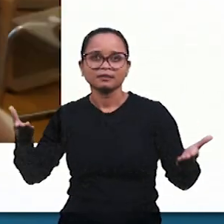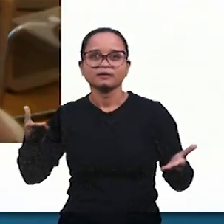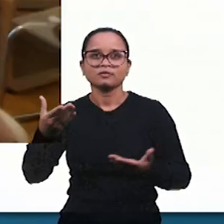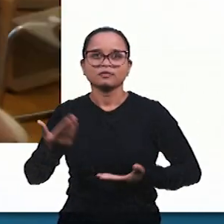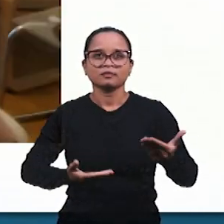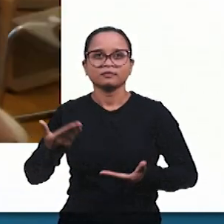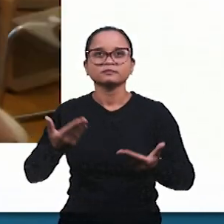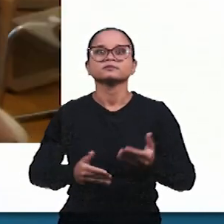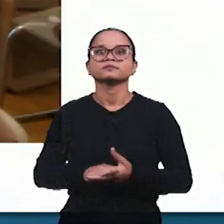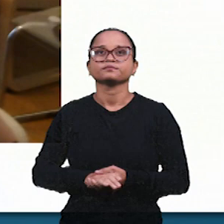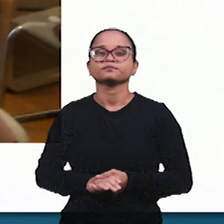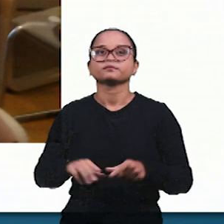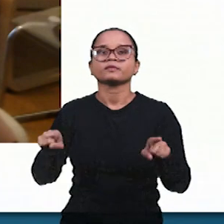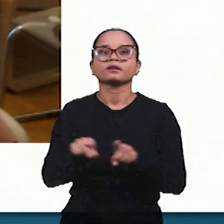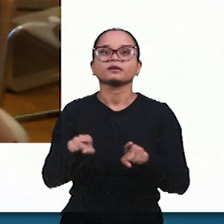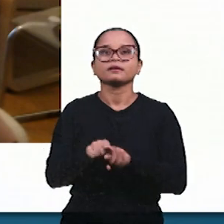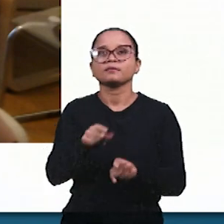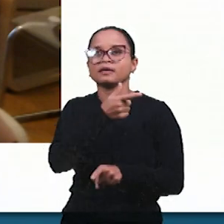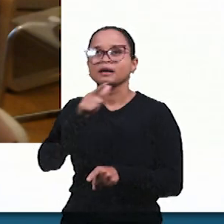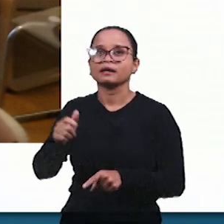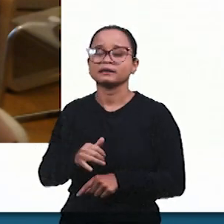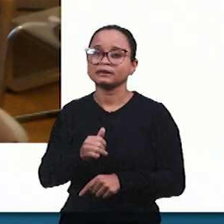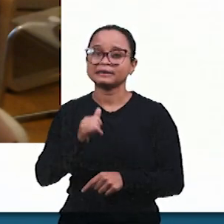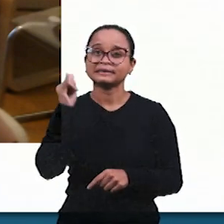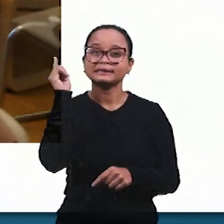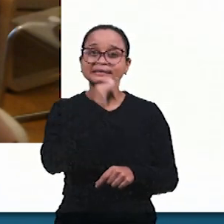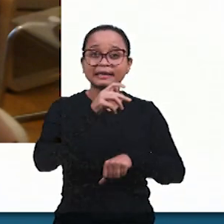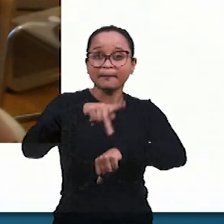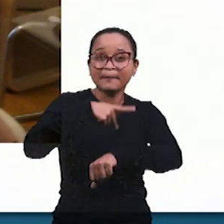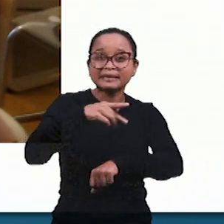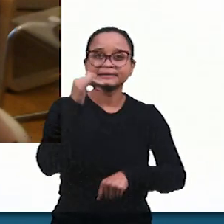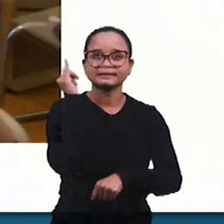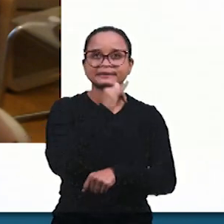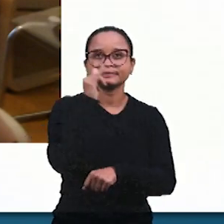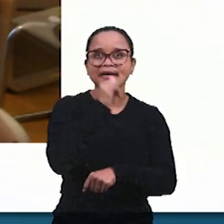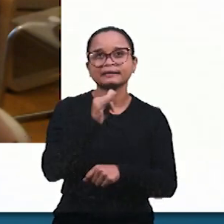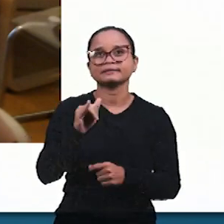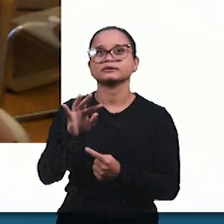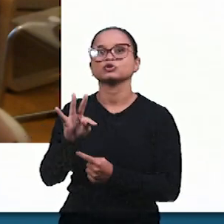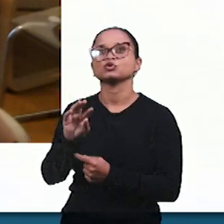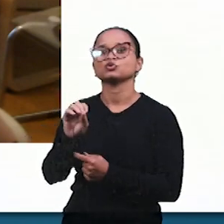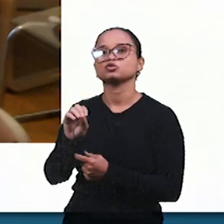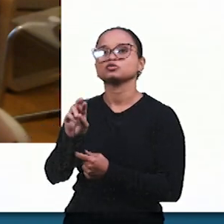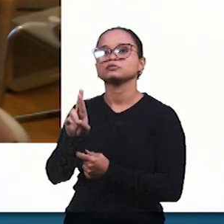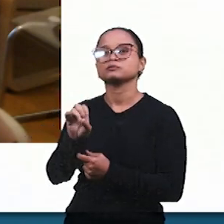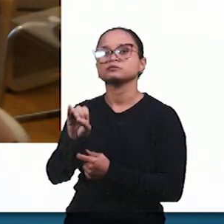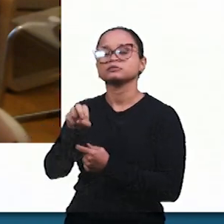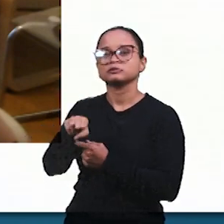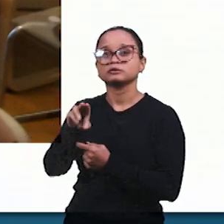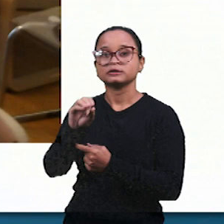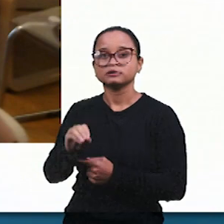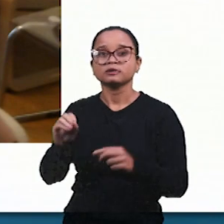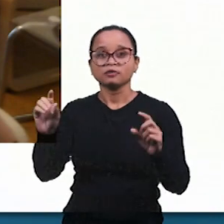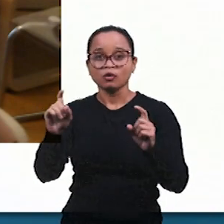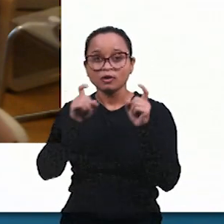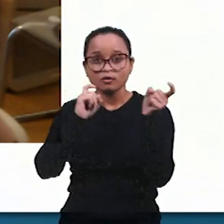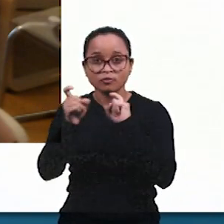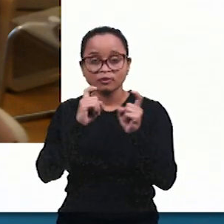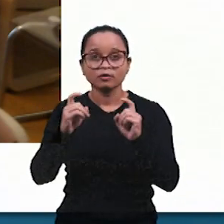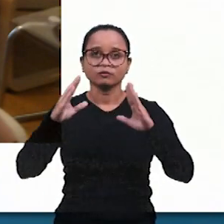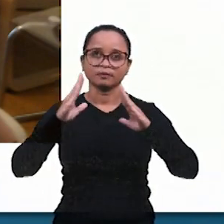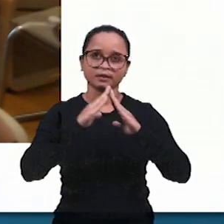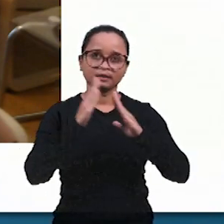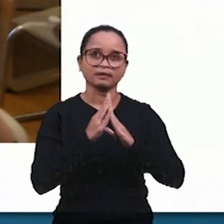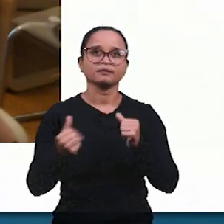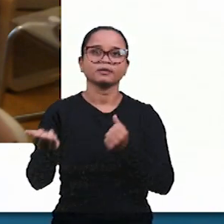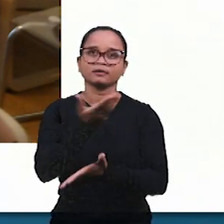Vamos à frente, agora na Itália, Torino, os irmãos reunidos ali numa residência para participar desse momento de ceia.